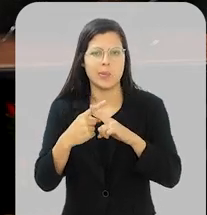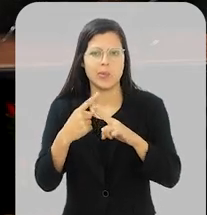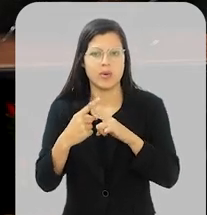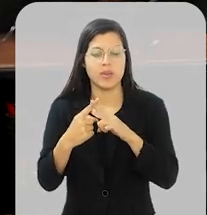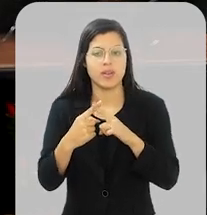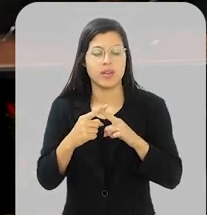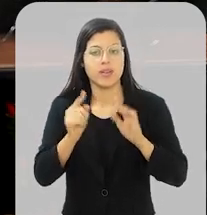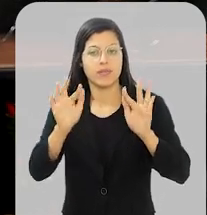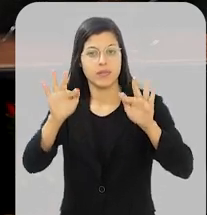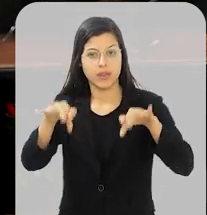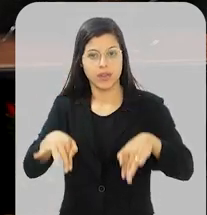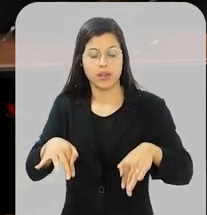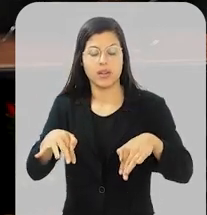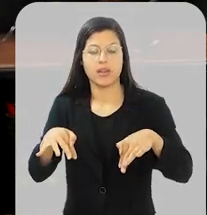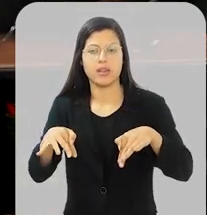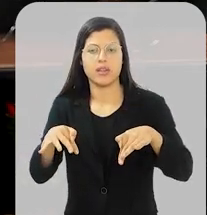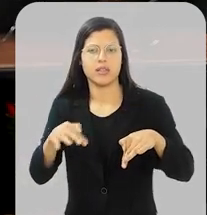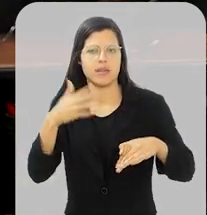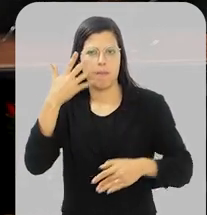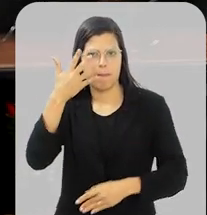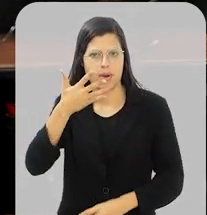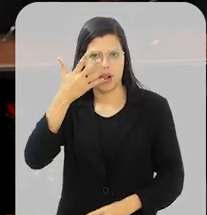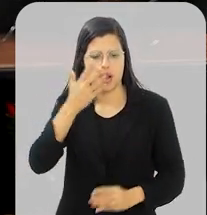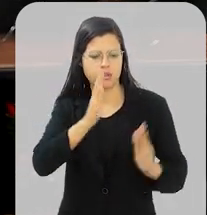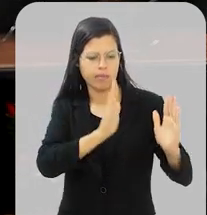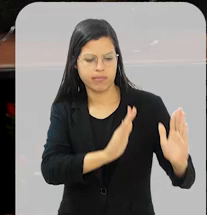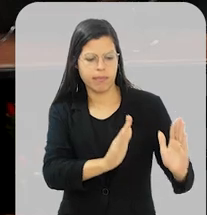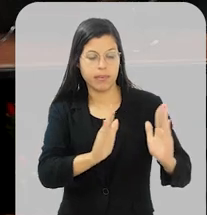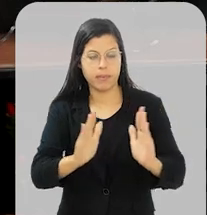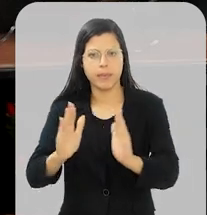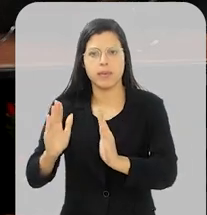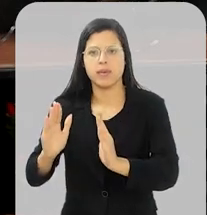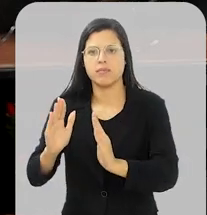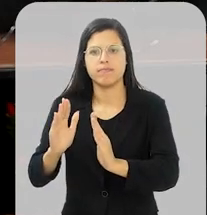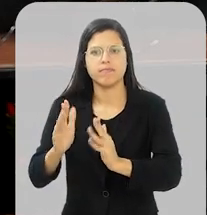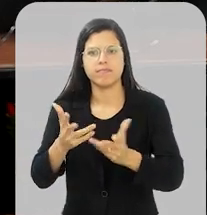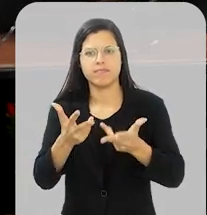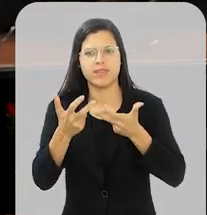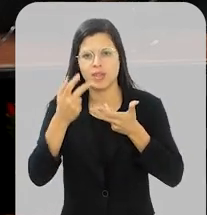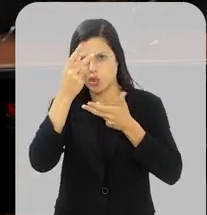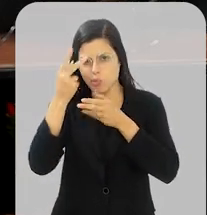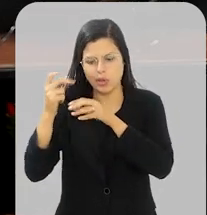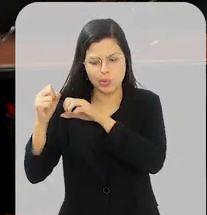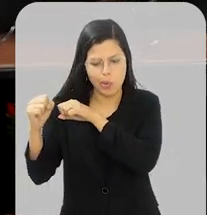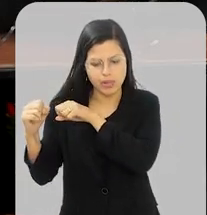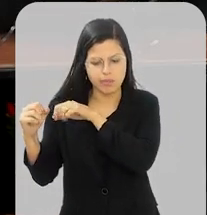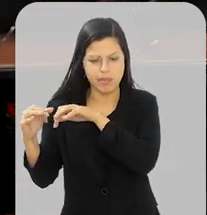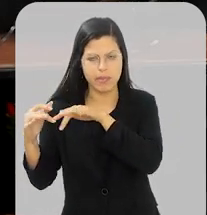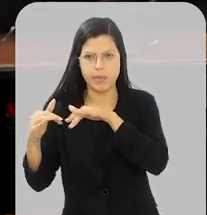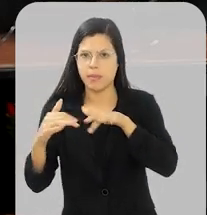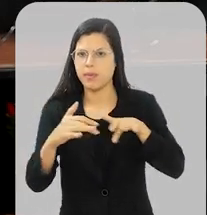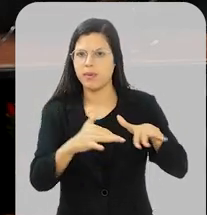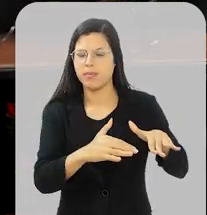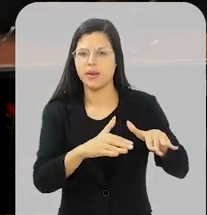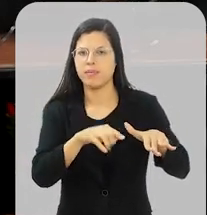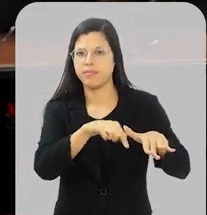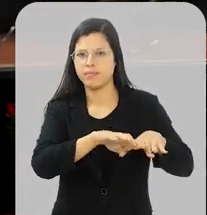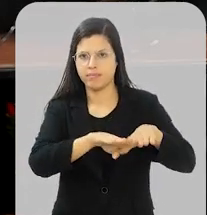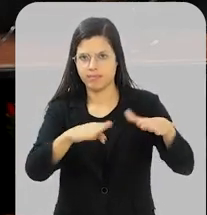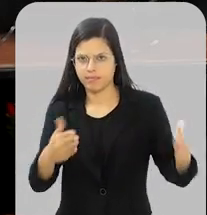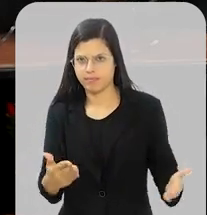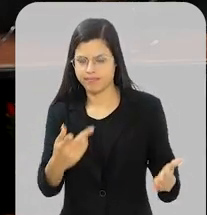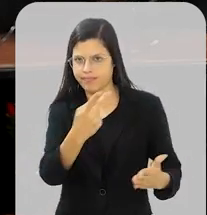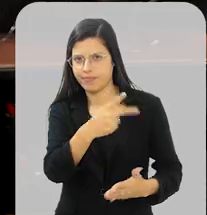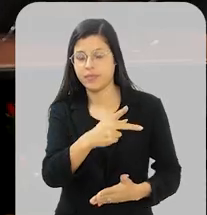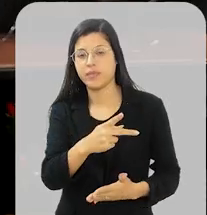Porque quando termina cada palestra, eu vejo as pessoas se encaminhando para o